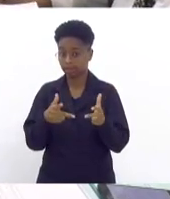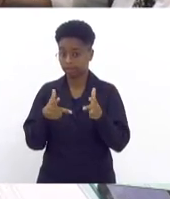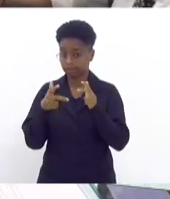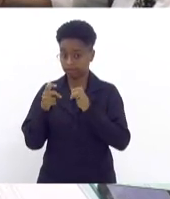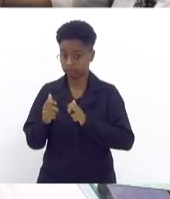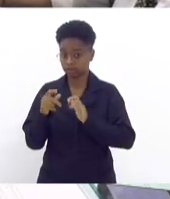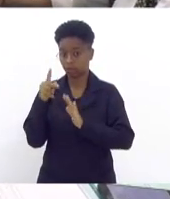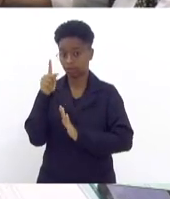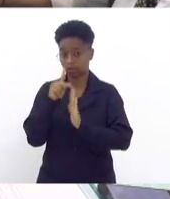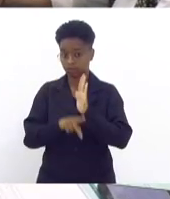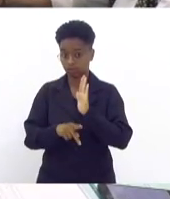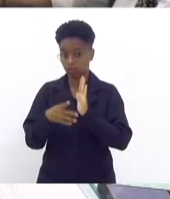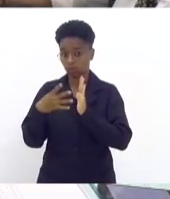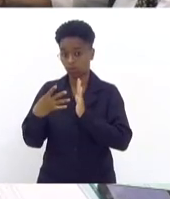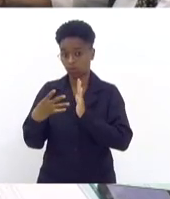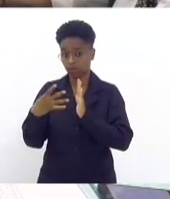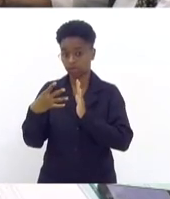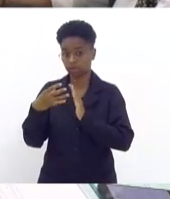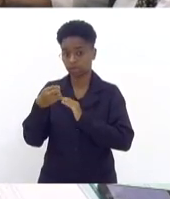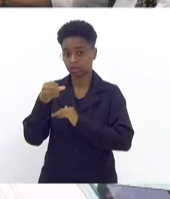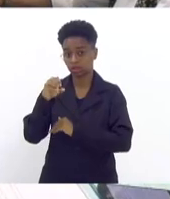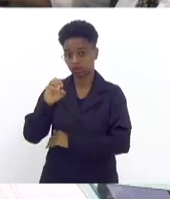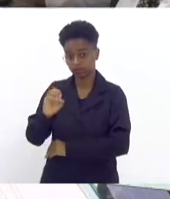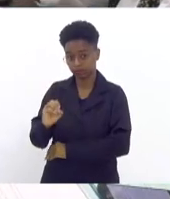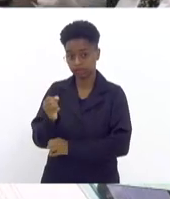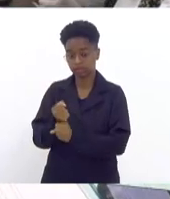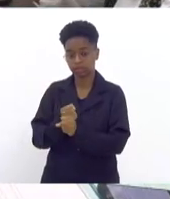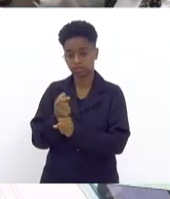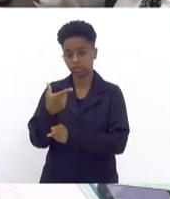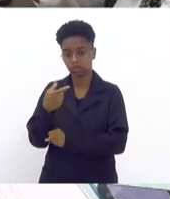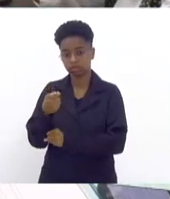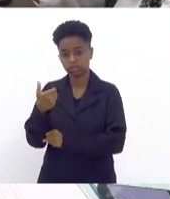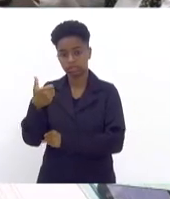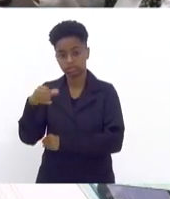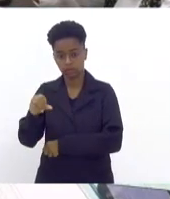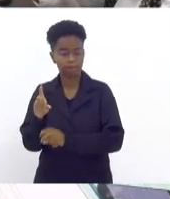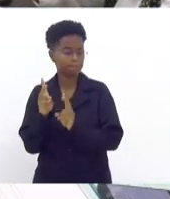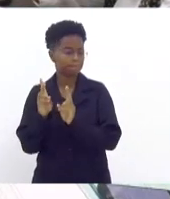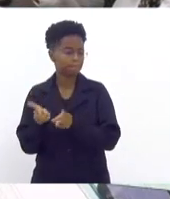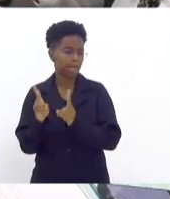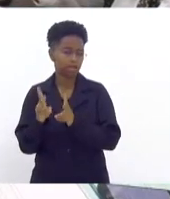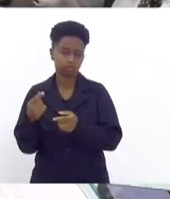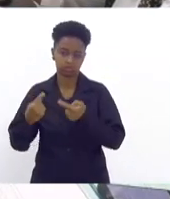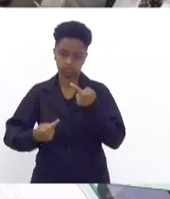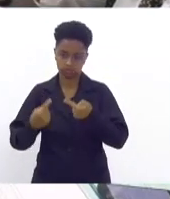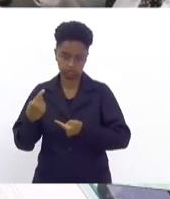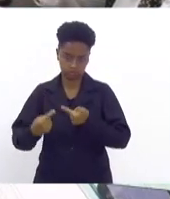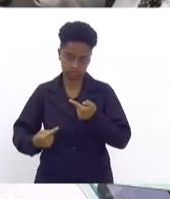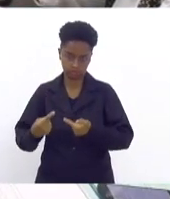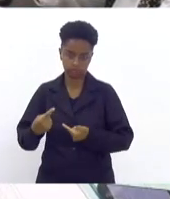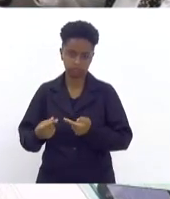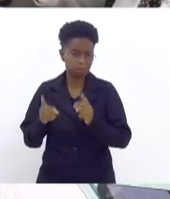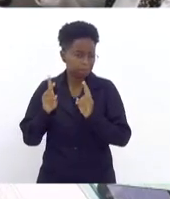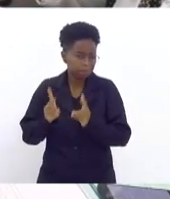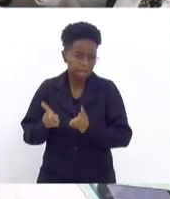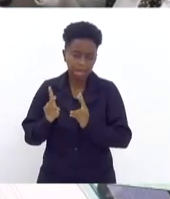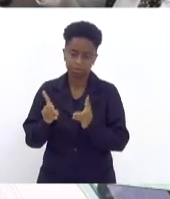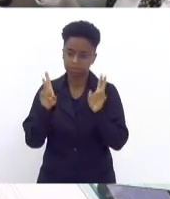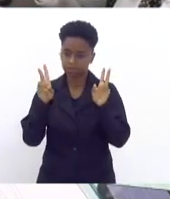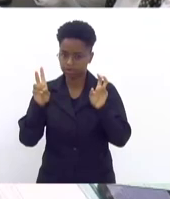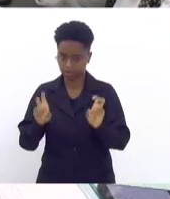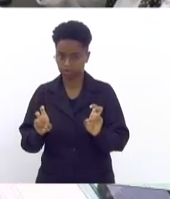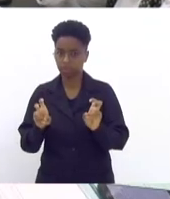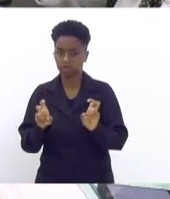projeto 490 de 2019, a mesma discussão que a gente teve antes. É sobre o mesmo assunto.